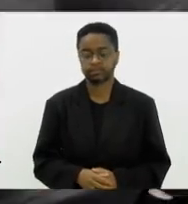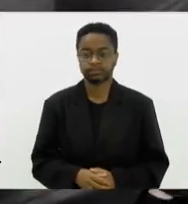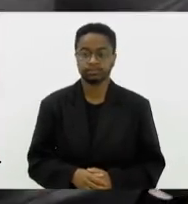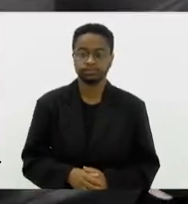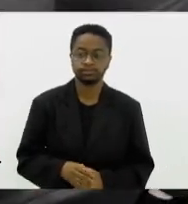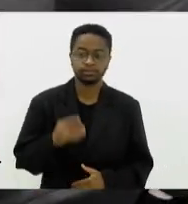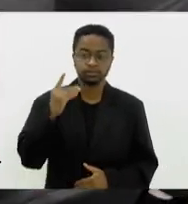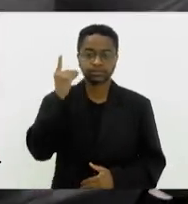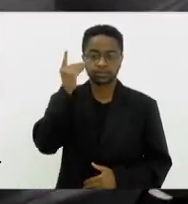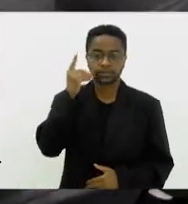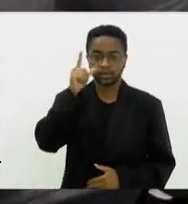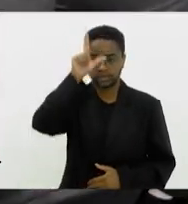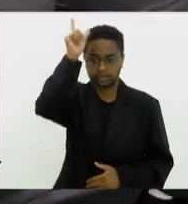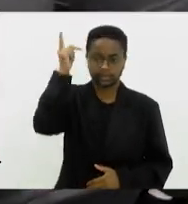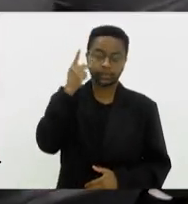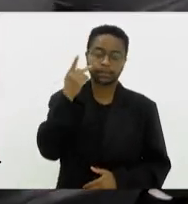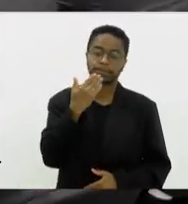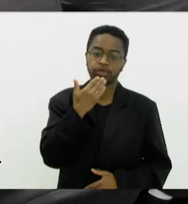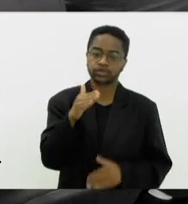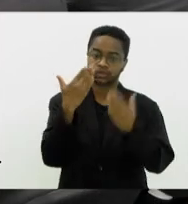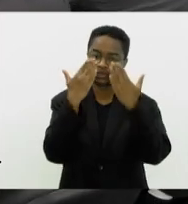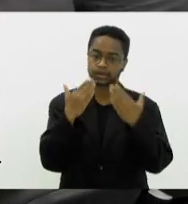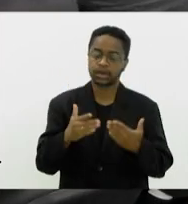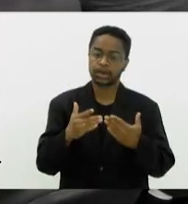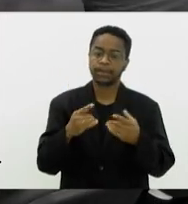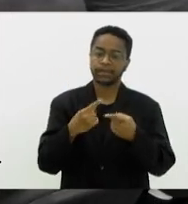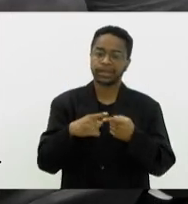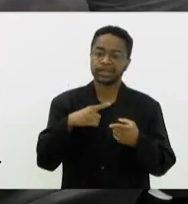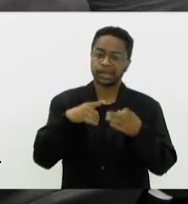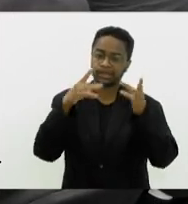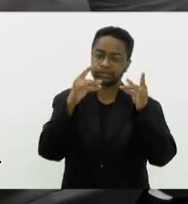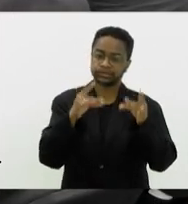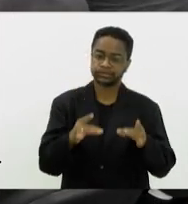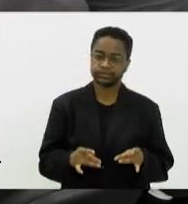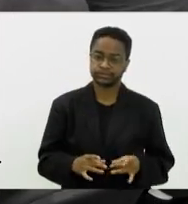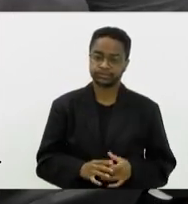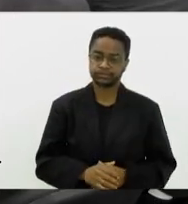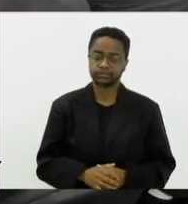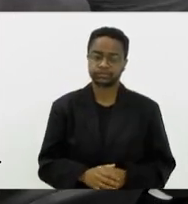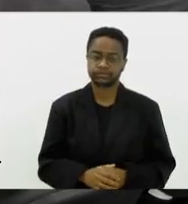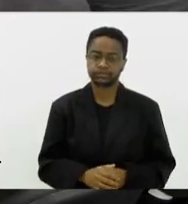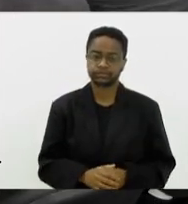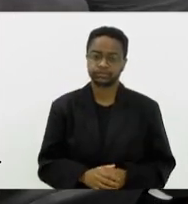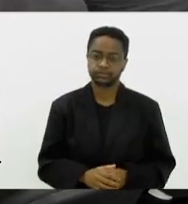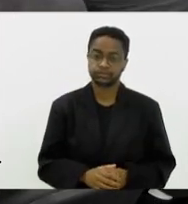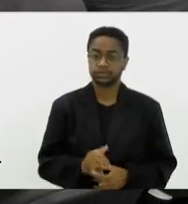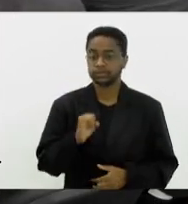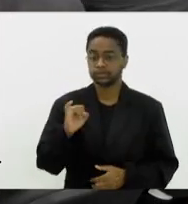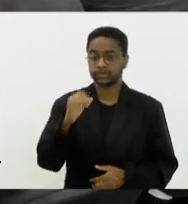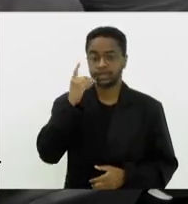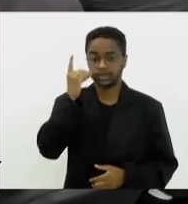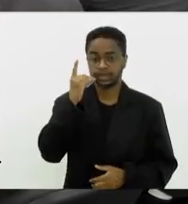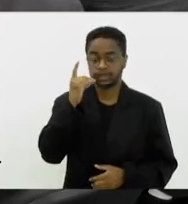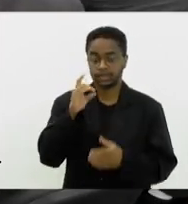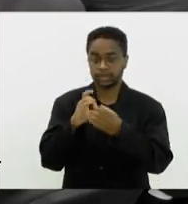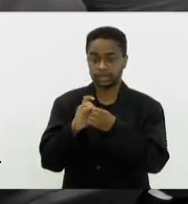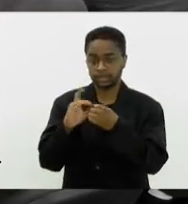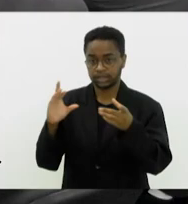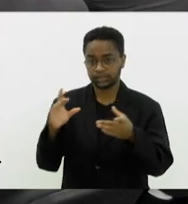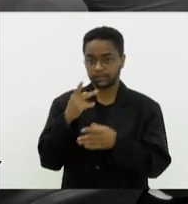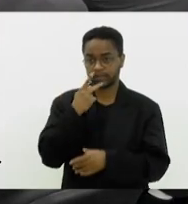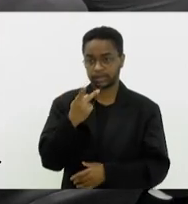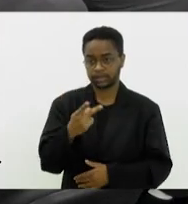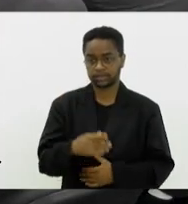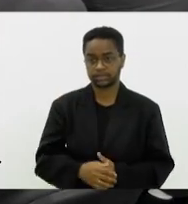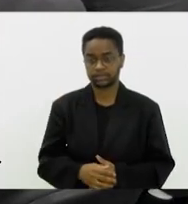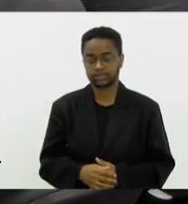Paulo pediu vista. Então, porque tem essas nuances, é prudente a vista. Se você deixasse o deputado Finício Cozolino falar, ele nos depois do